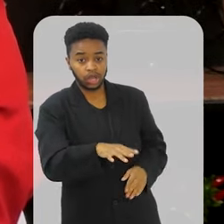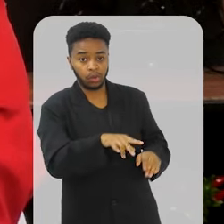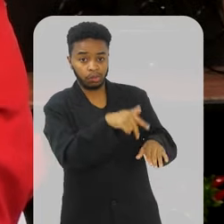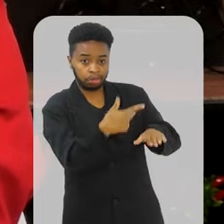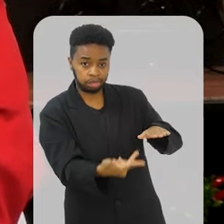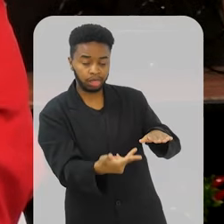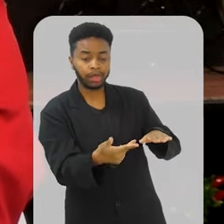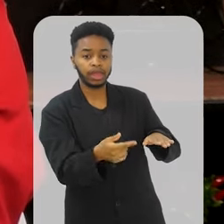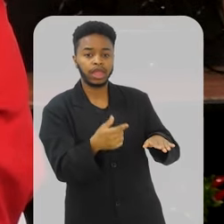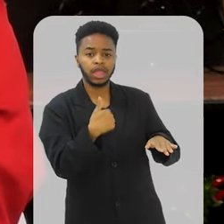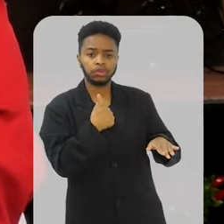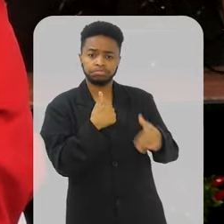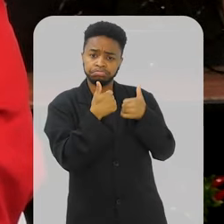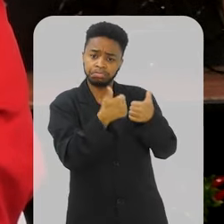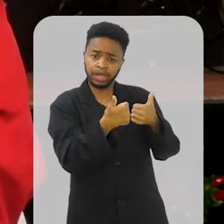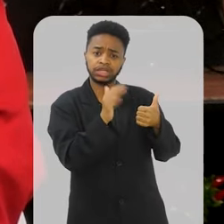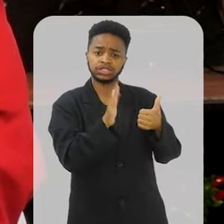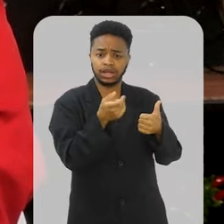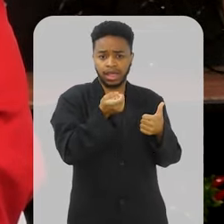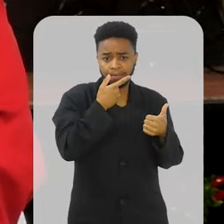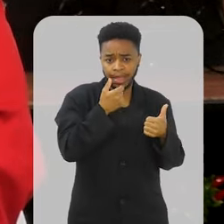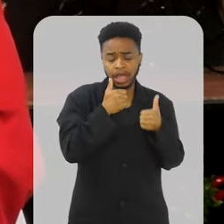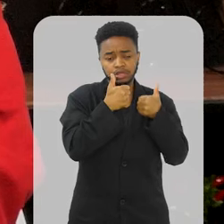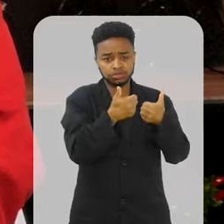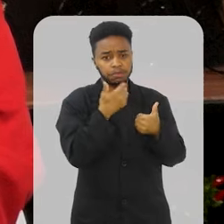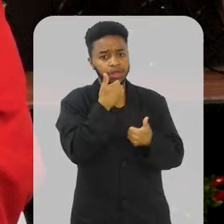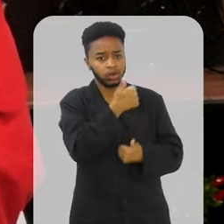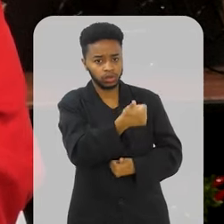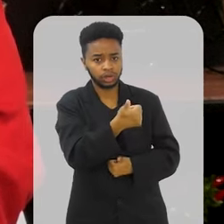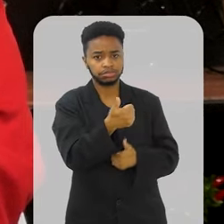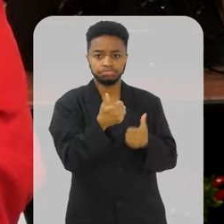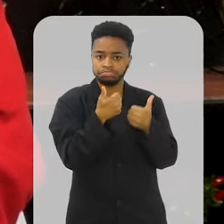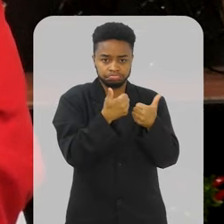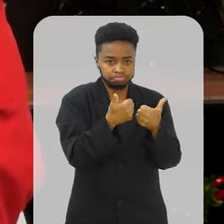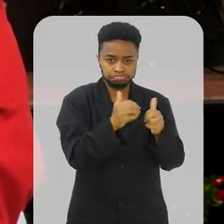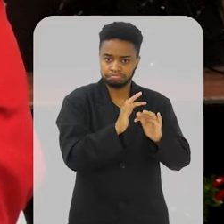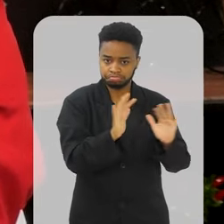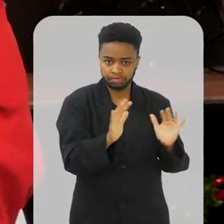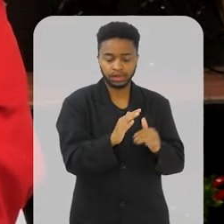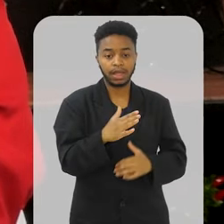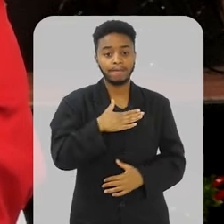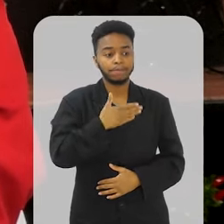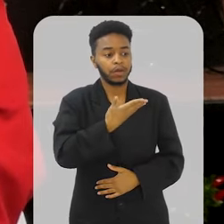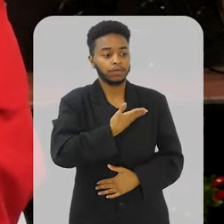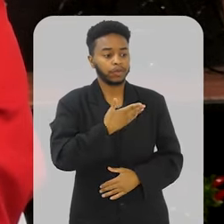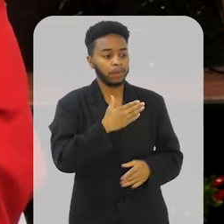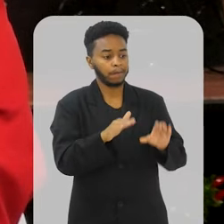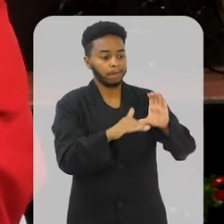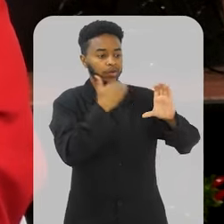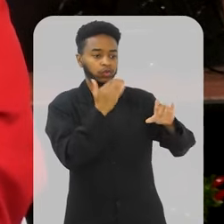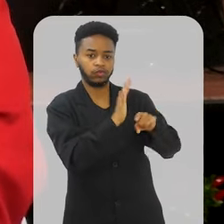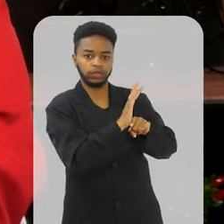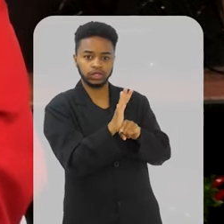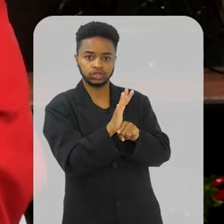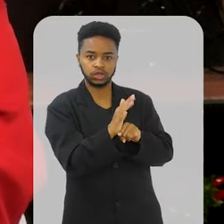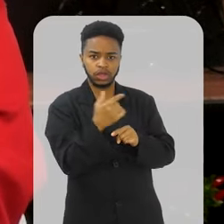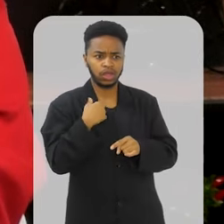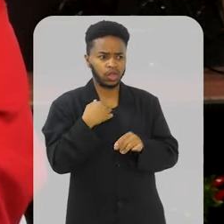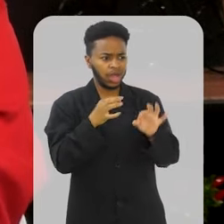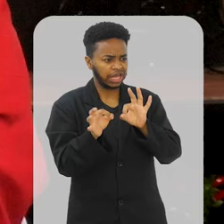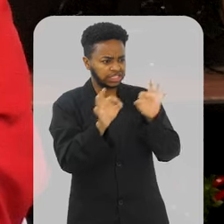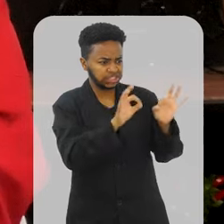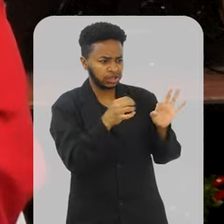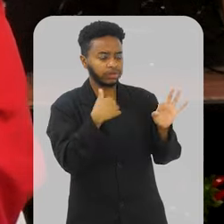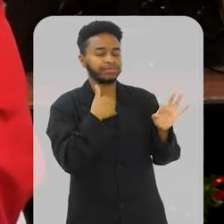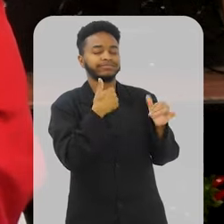em cima da cama já bem sem dor me mediquei aí fui me mediquei tudo bem ele me mandou o vídeo quando eu olhei o vídeo